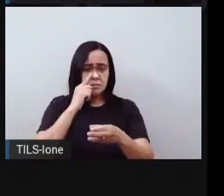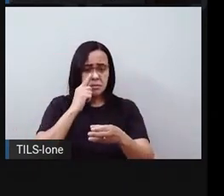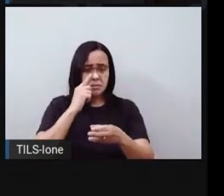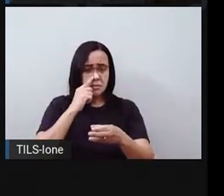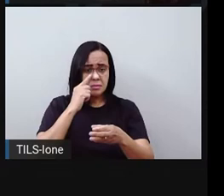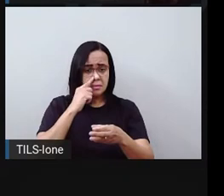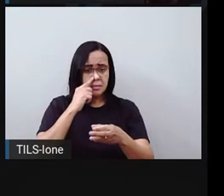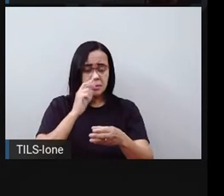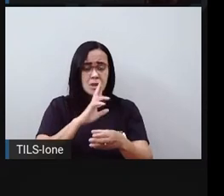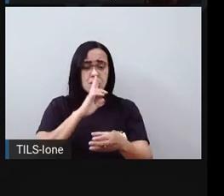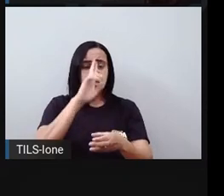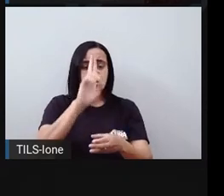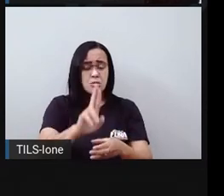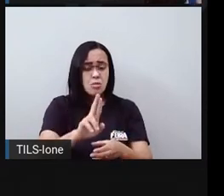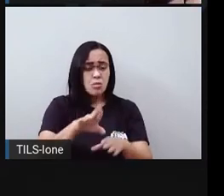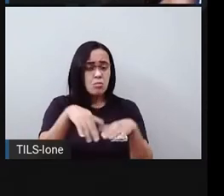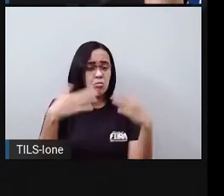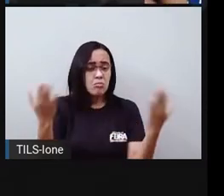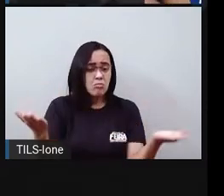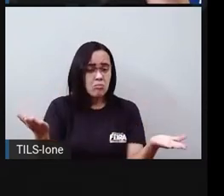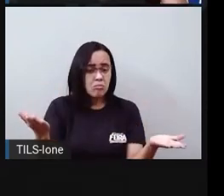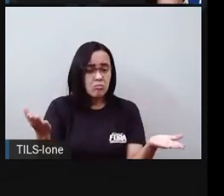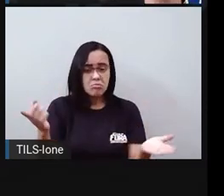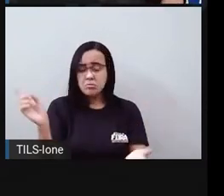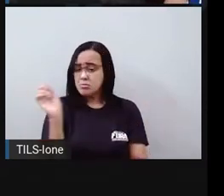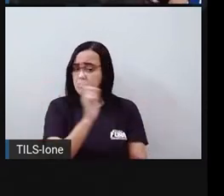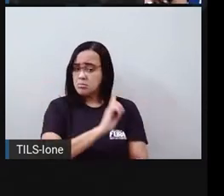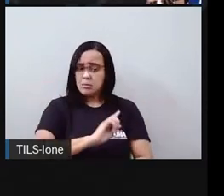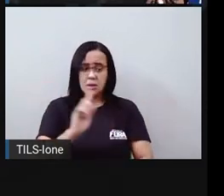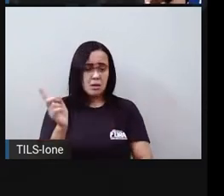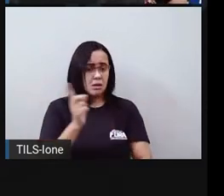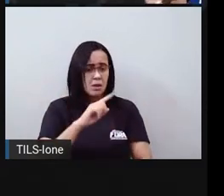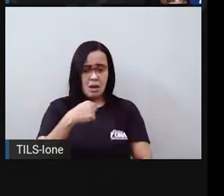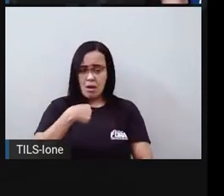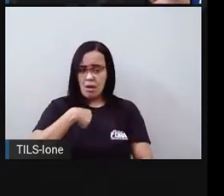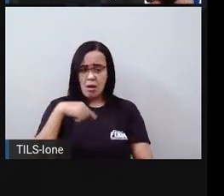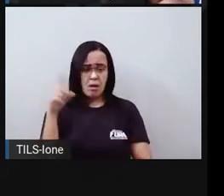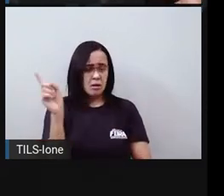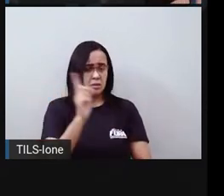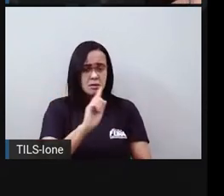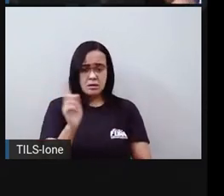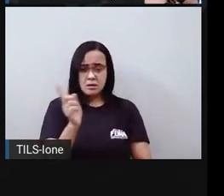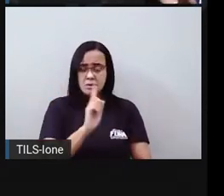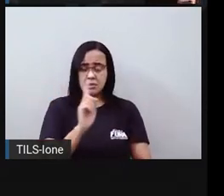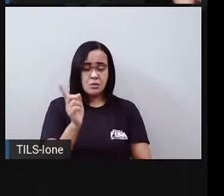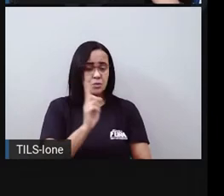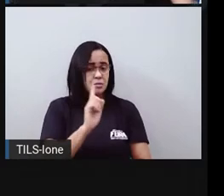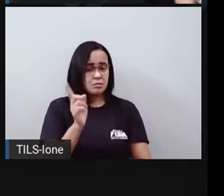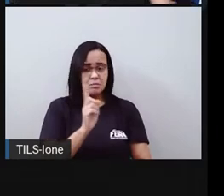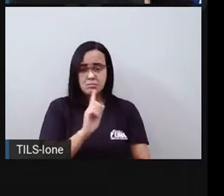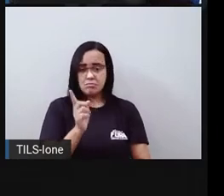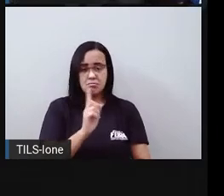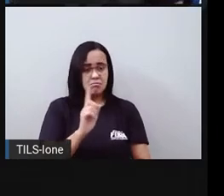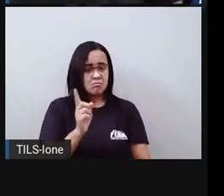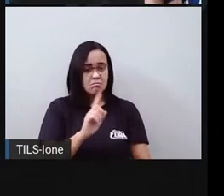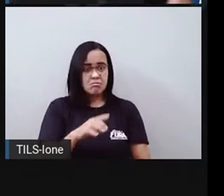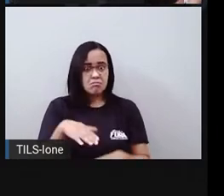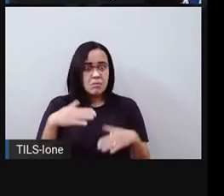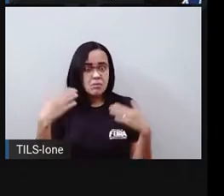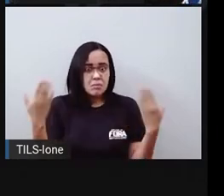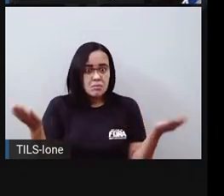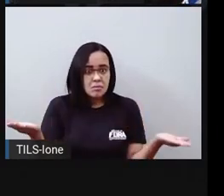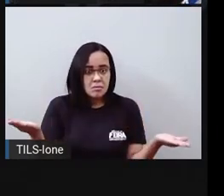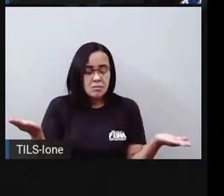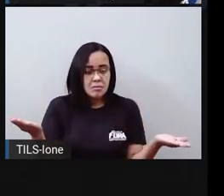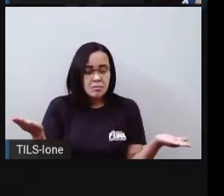a resposta dele foi, not me, não fui eu. Não